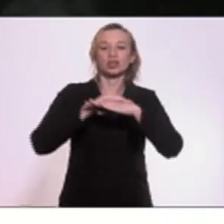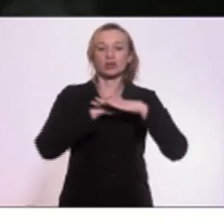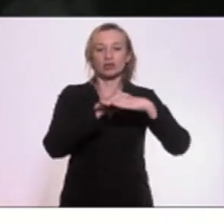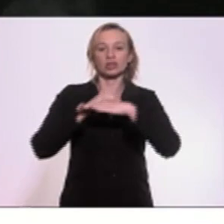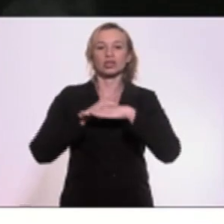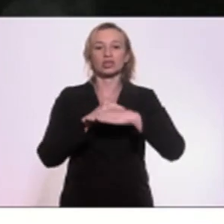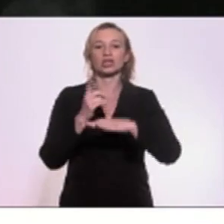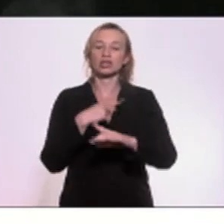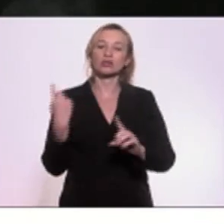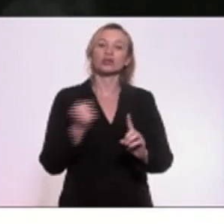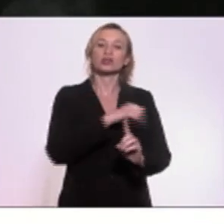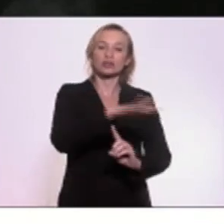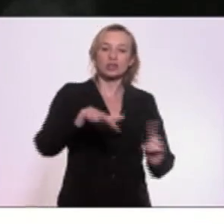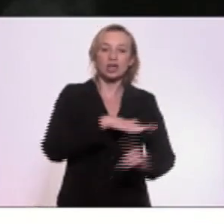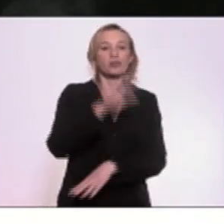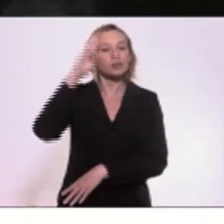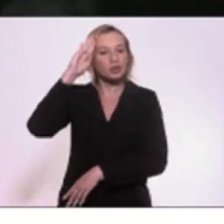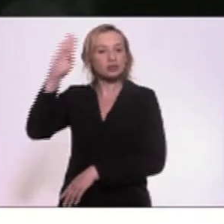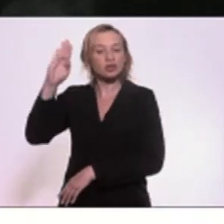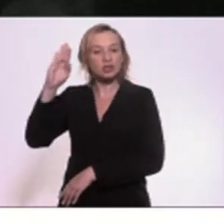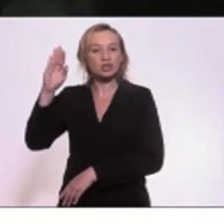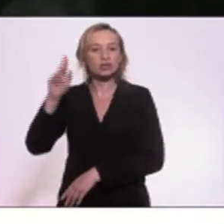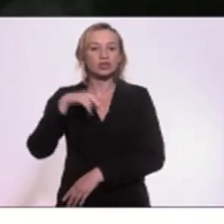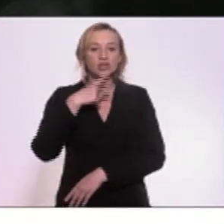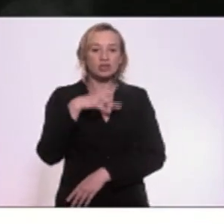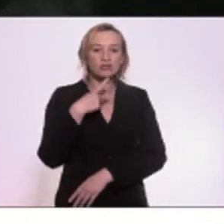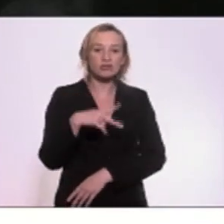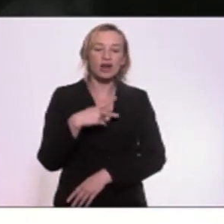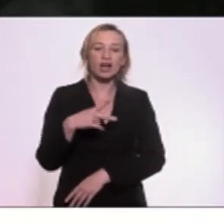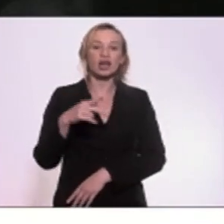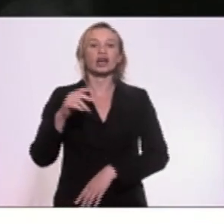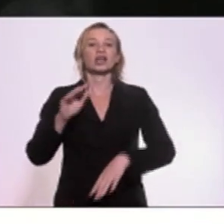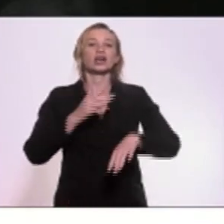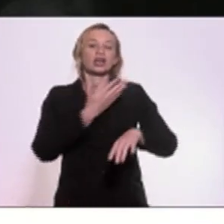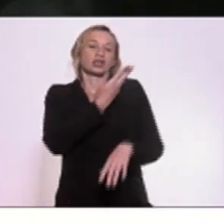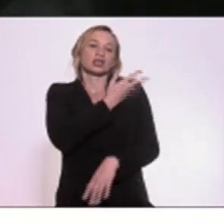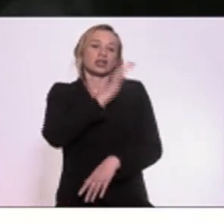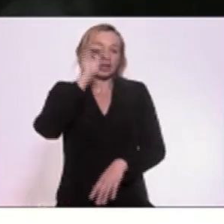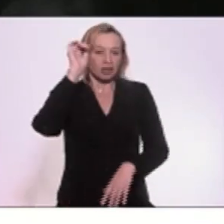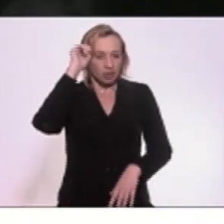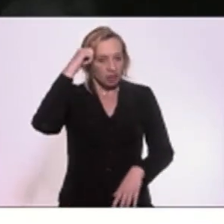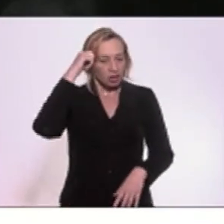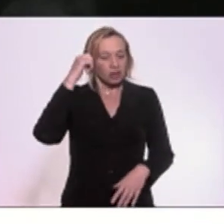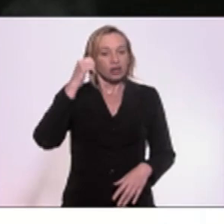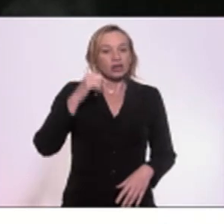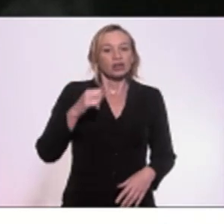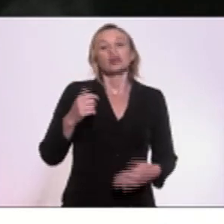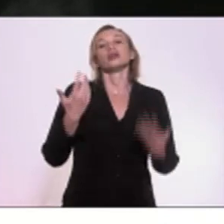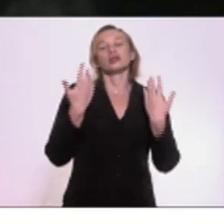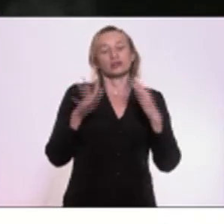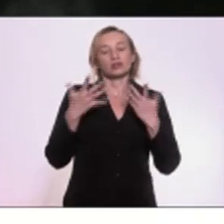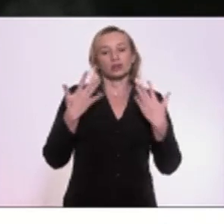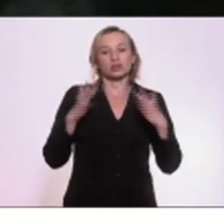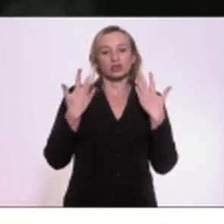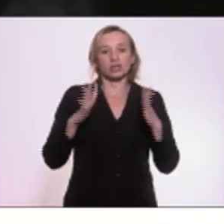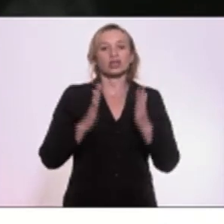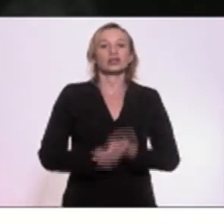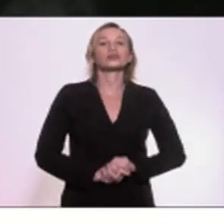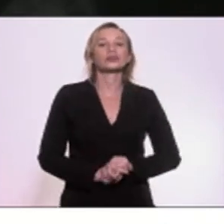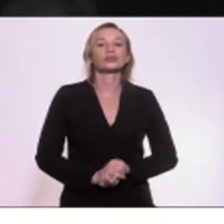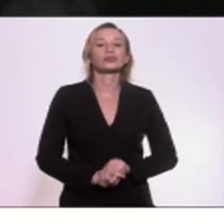nossa sociedade, principalmente no que diz respeito a gênero, raça e classe. Então, quero parabenizá-la pela